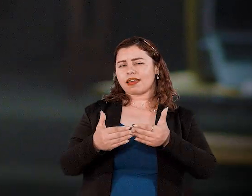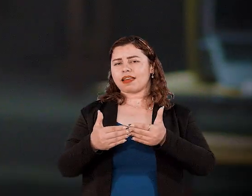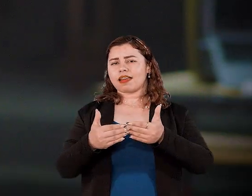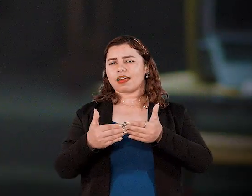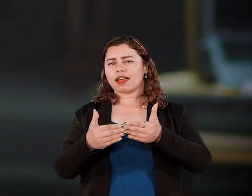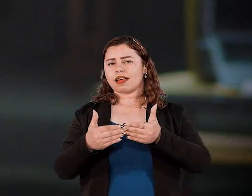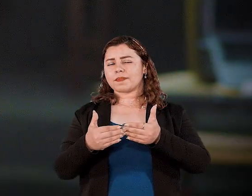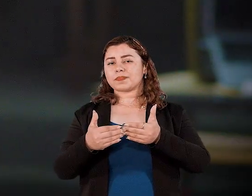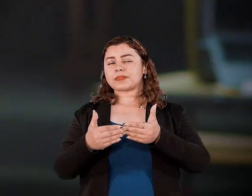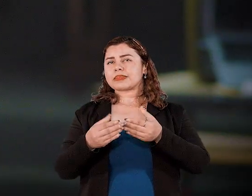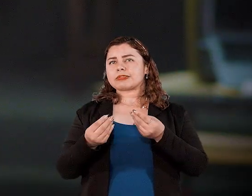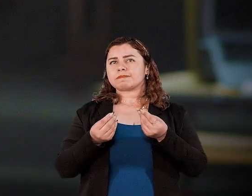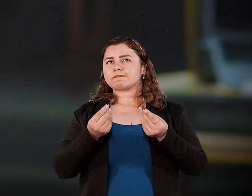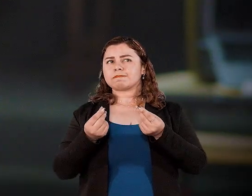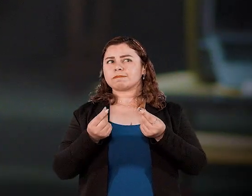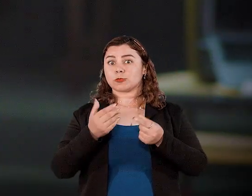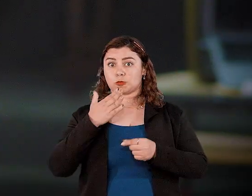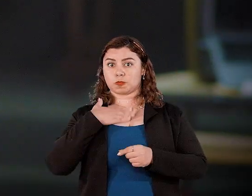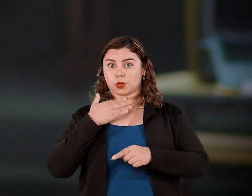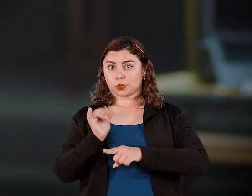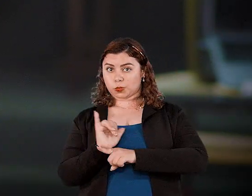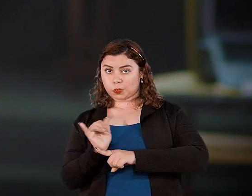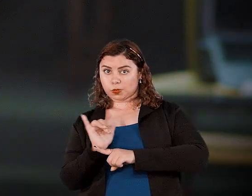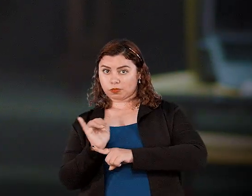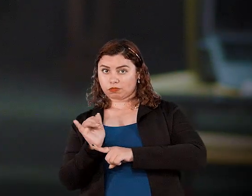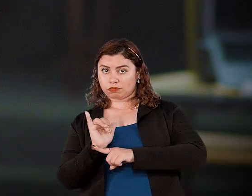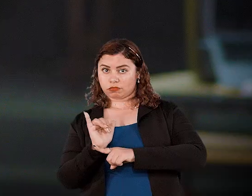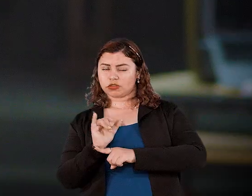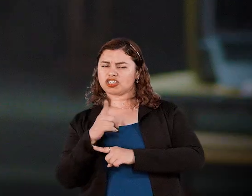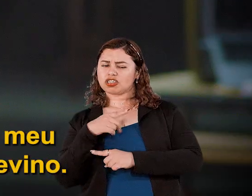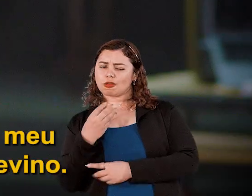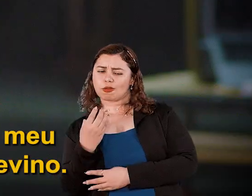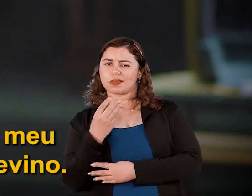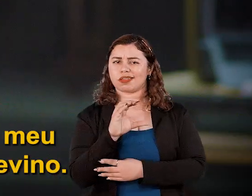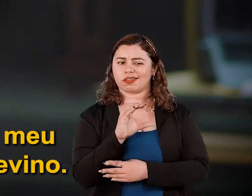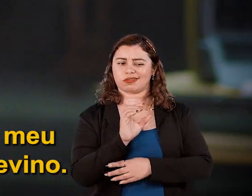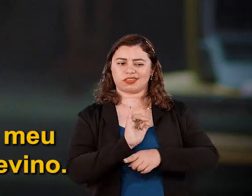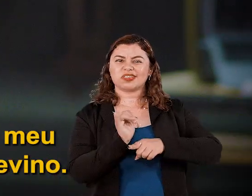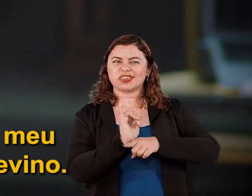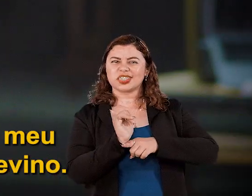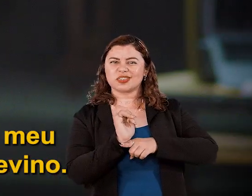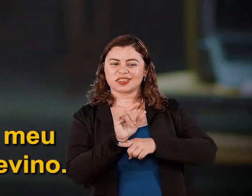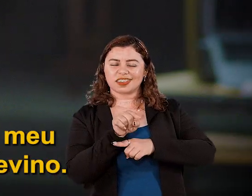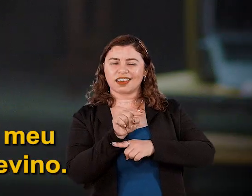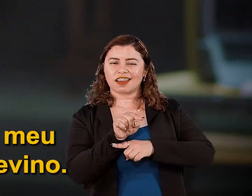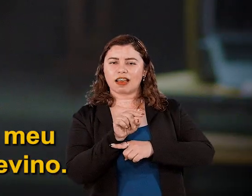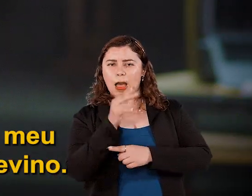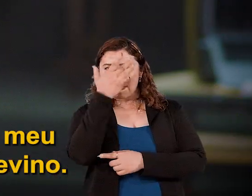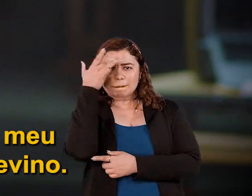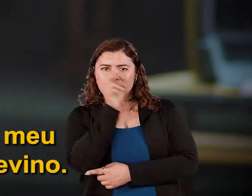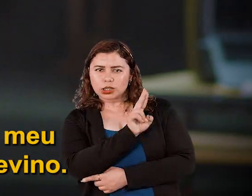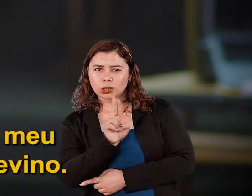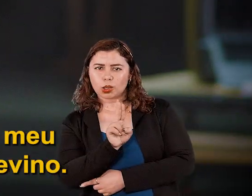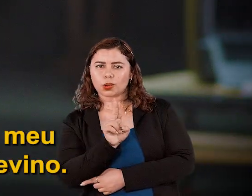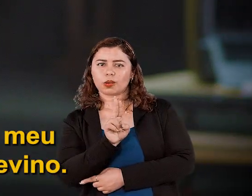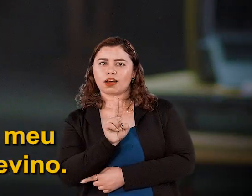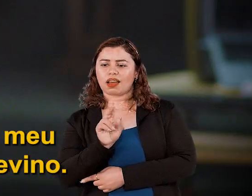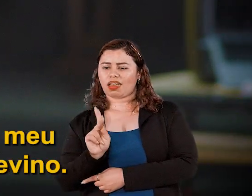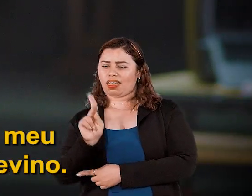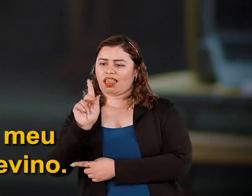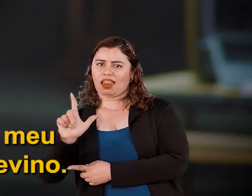tarde, no meu YouTube, apareceu um comentário no vídeo meu de uma